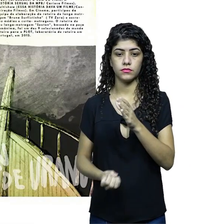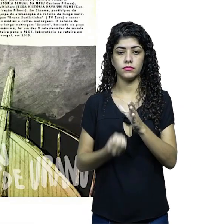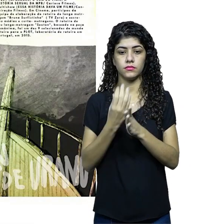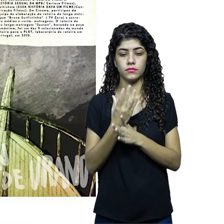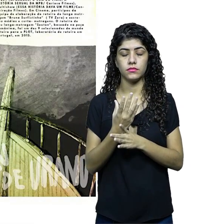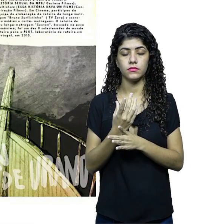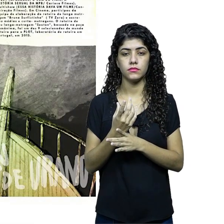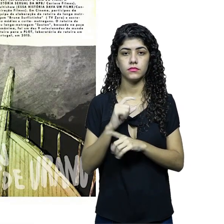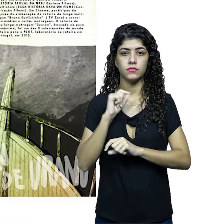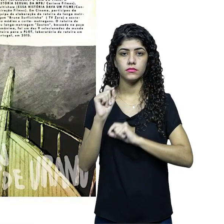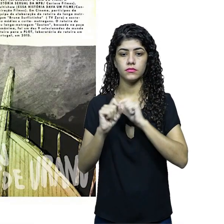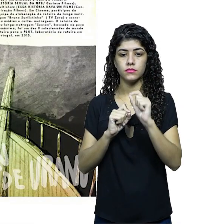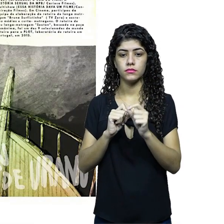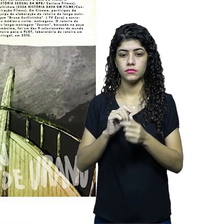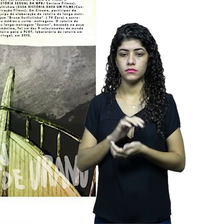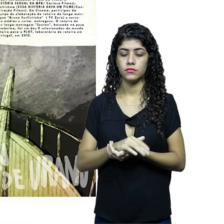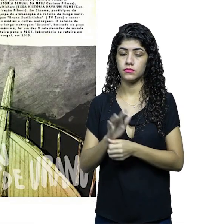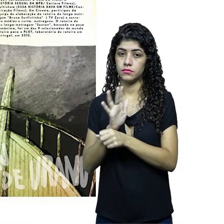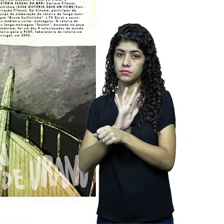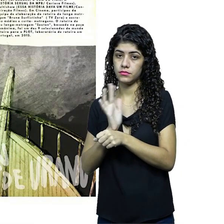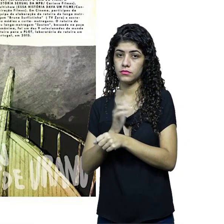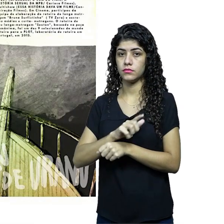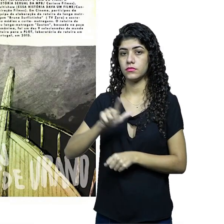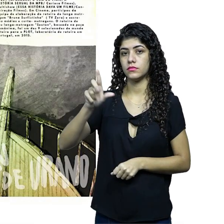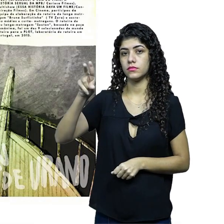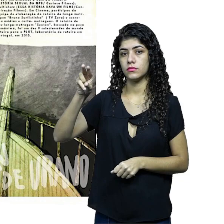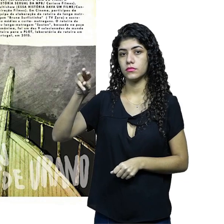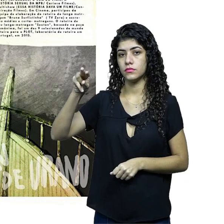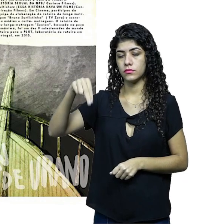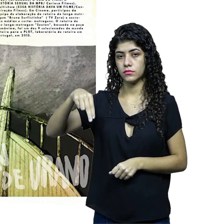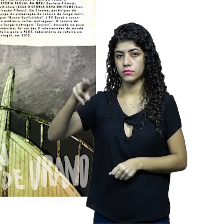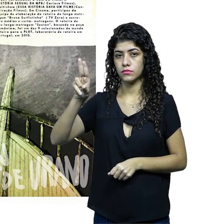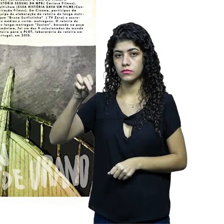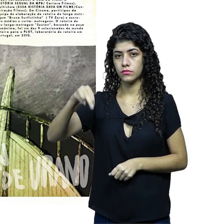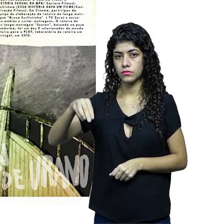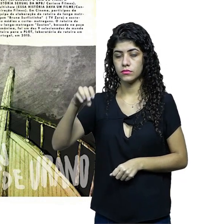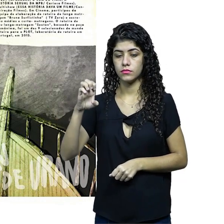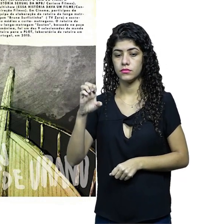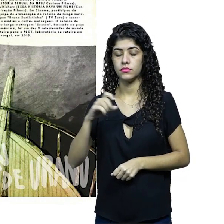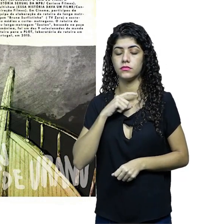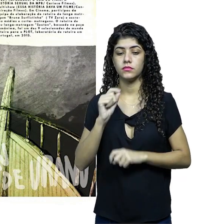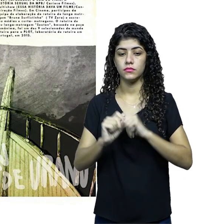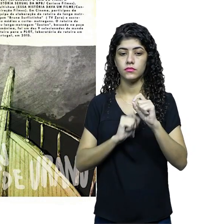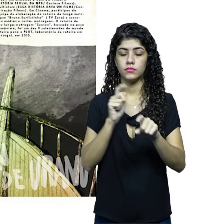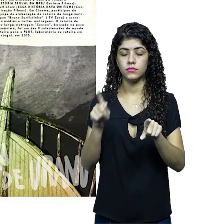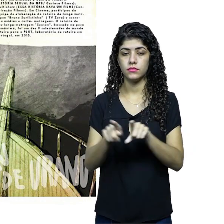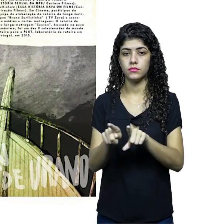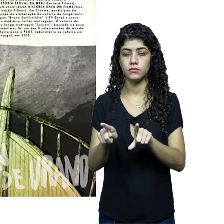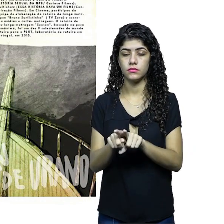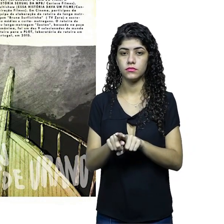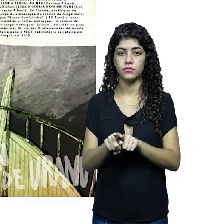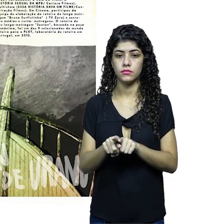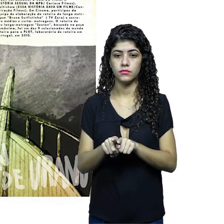No caso, o Nau de Urano, que é produzido pela Lumifilmes.